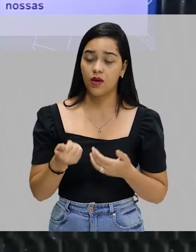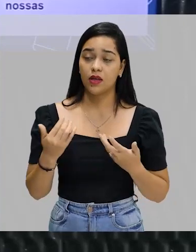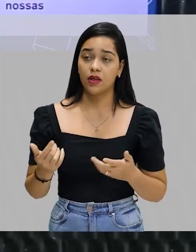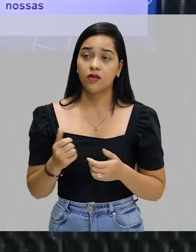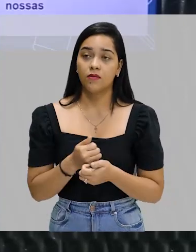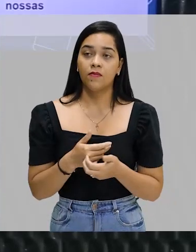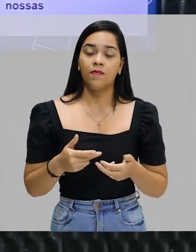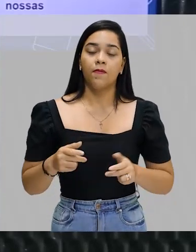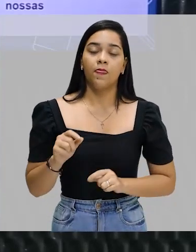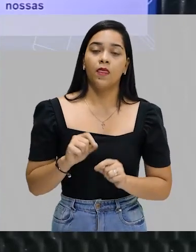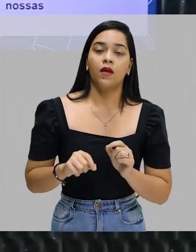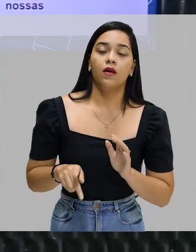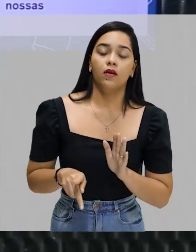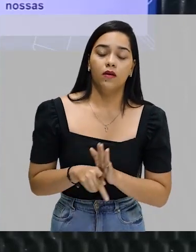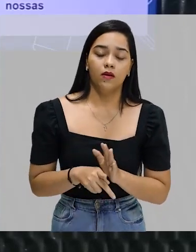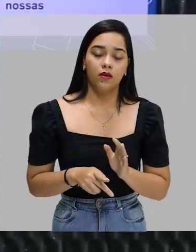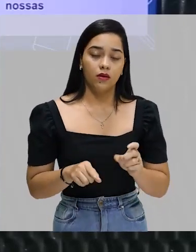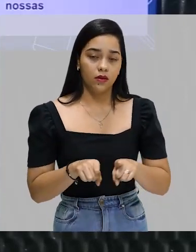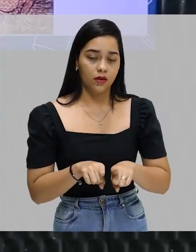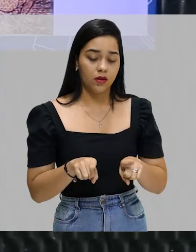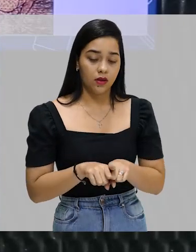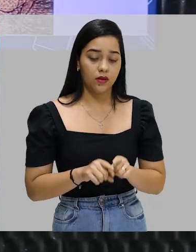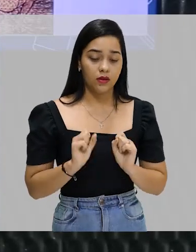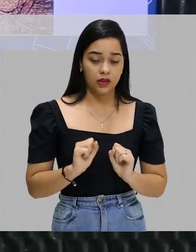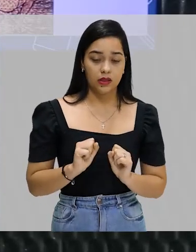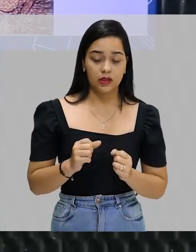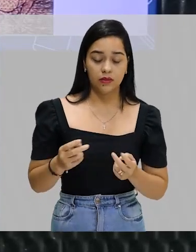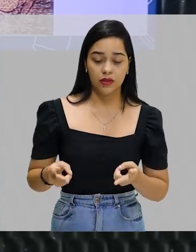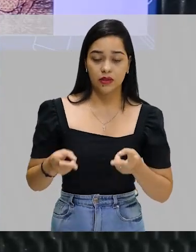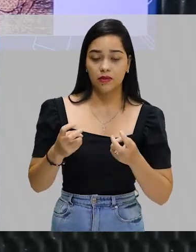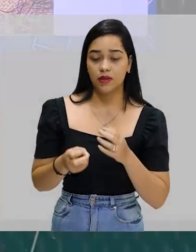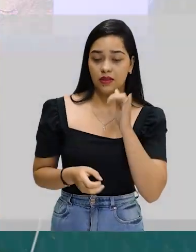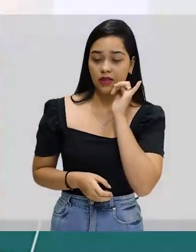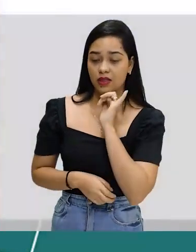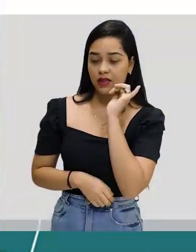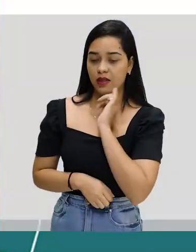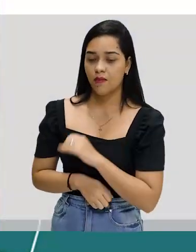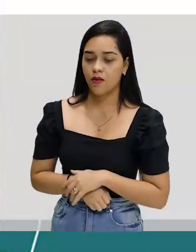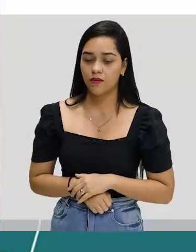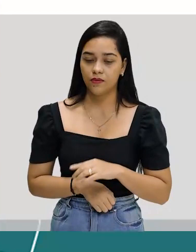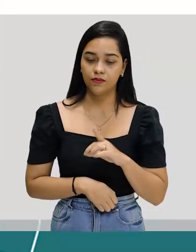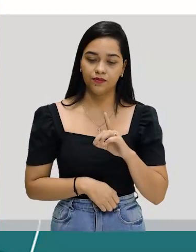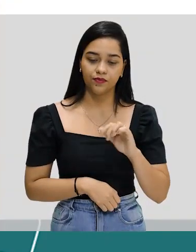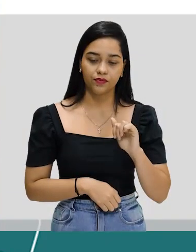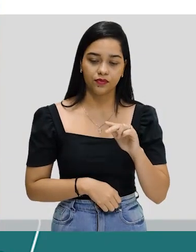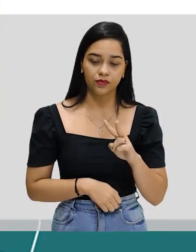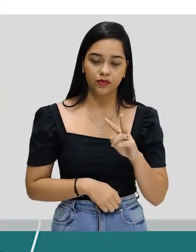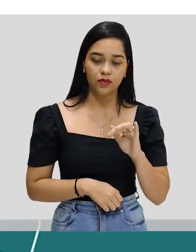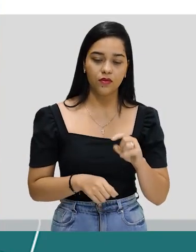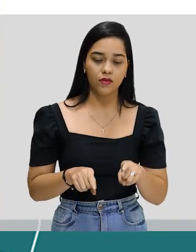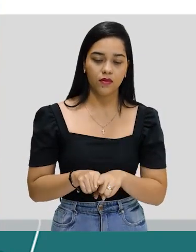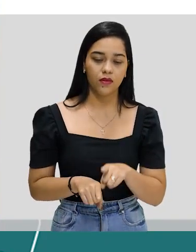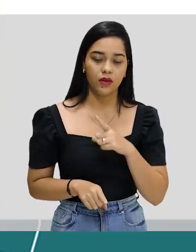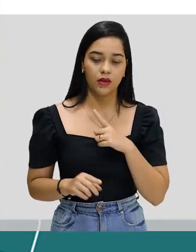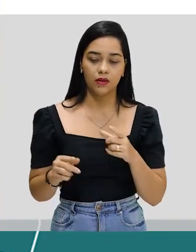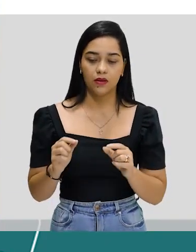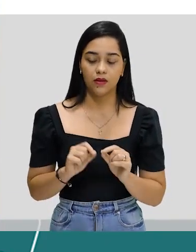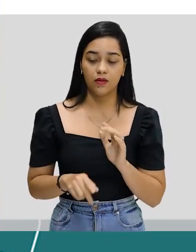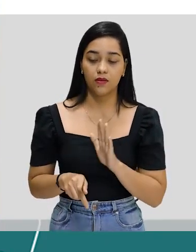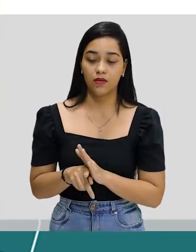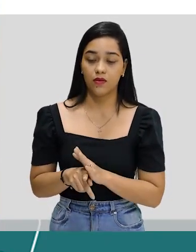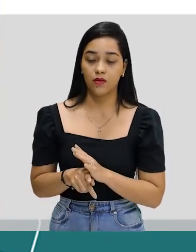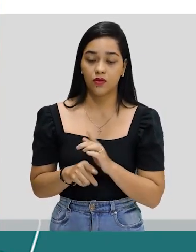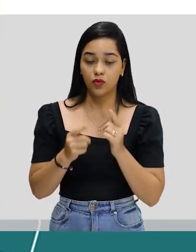são avaliadas de acordo com a originalidade e a capacidade de serem percebidas. Exemplo, o Davi de Michelangelo, que é baseado no padrão de